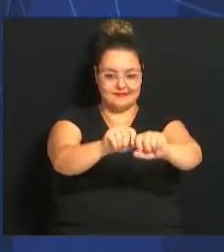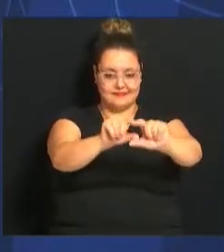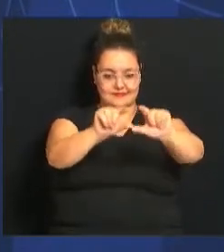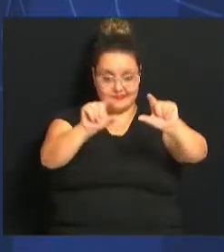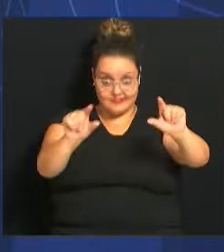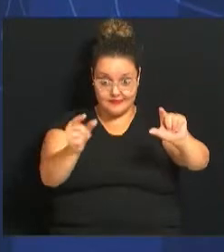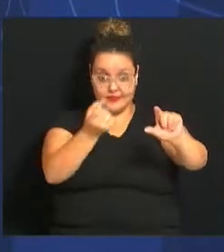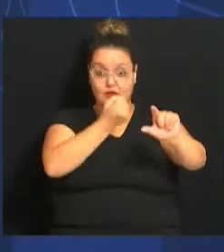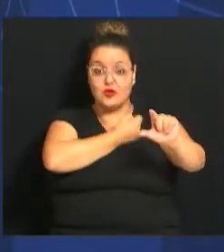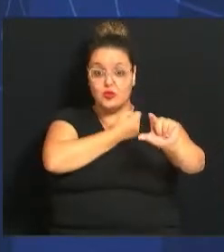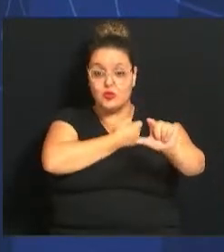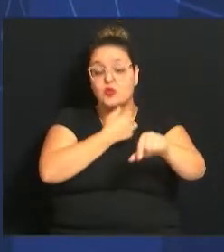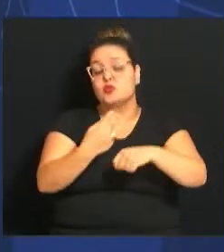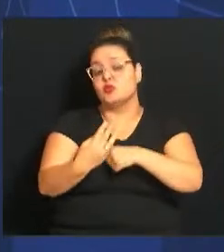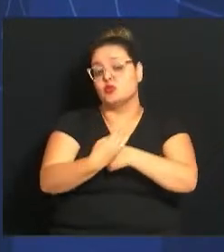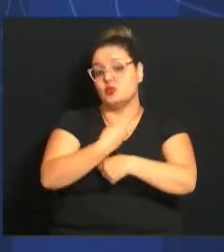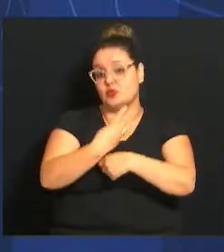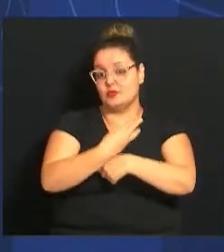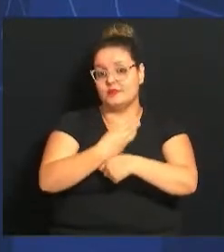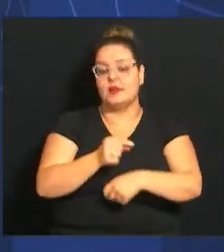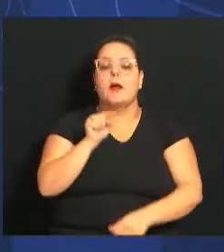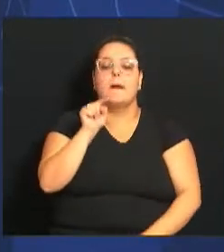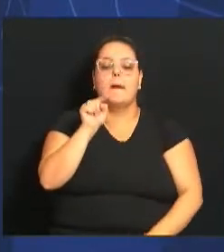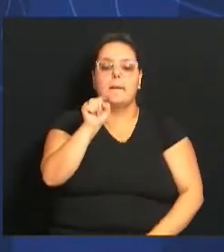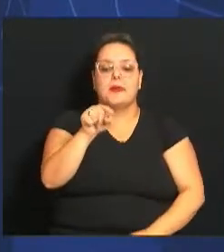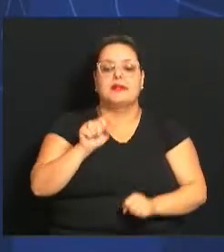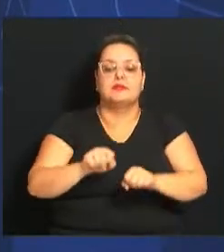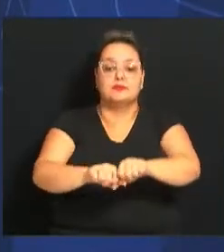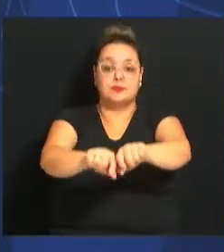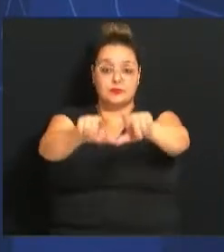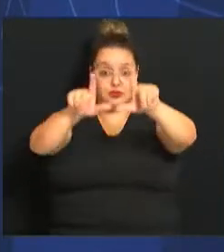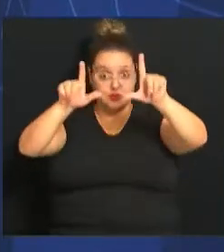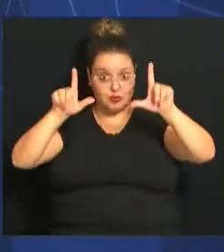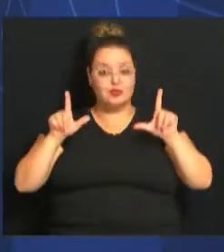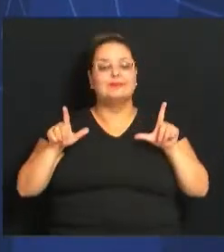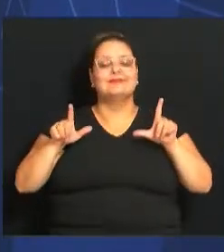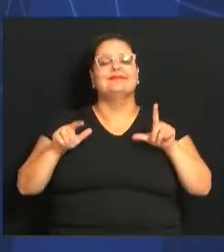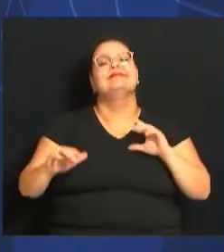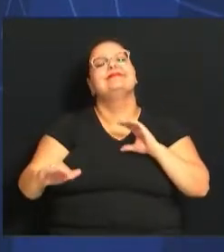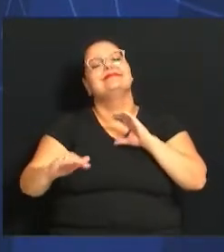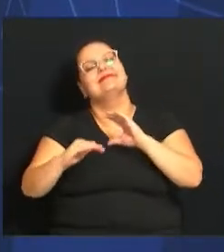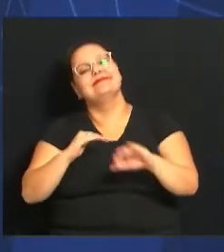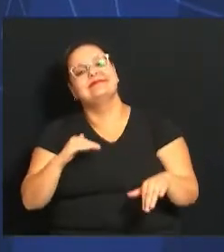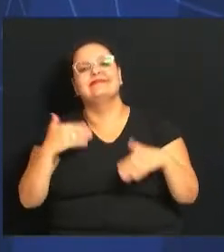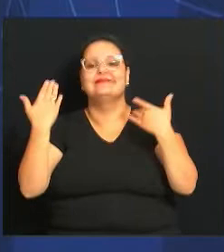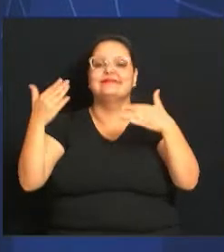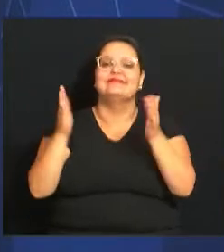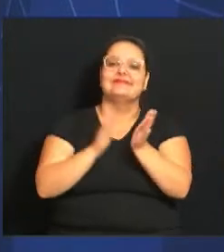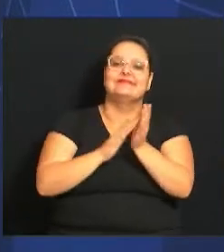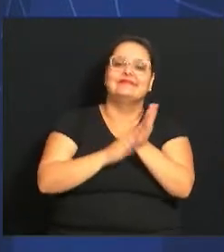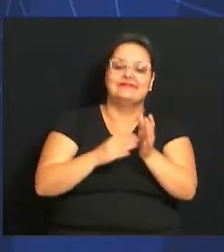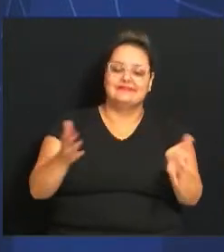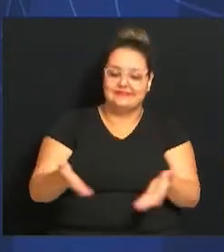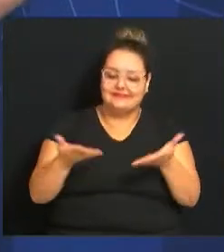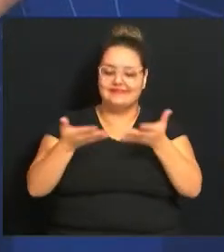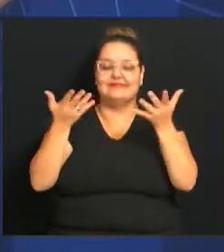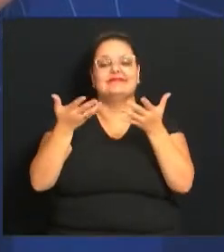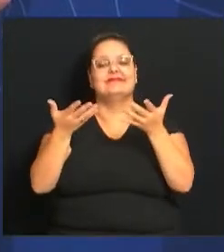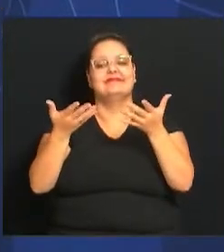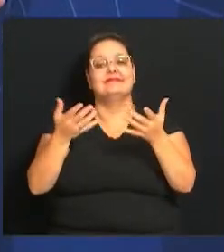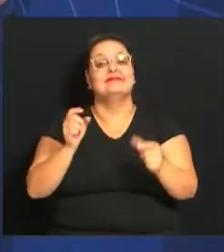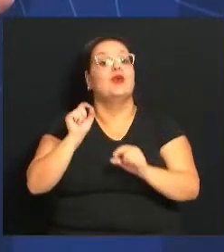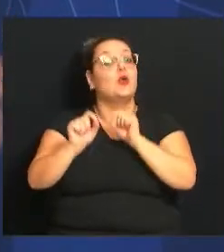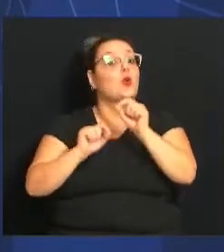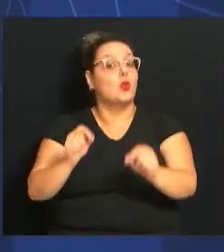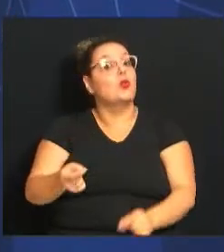do seu celular o WhatsApp da TV Câmara Campinas. Você aperta e manda o seu elogio, uma crítica construtiva, o que você